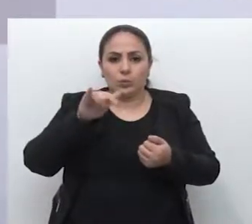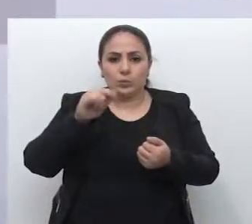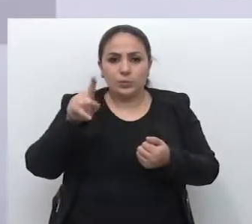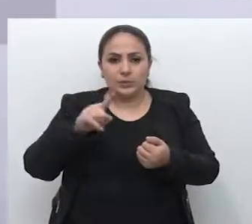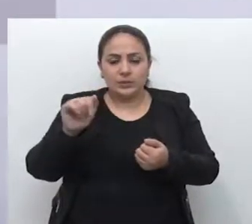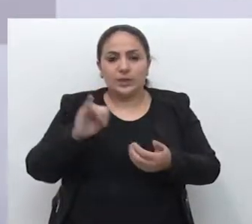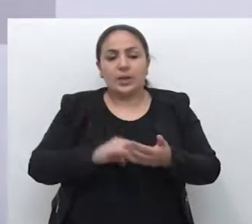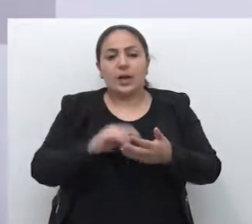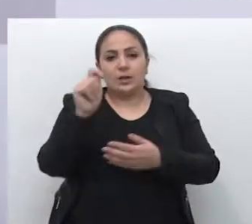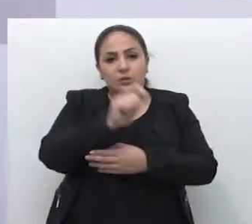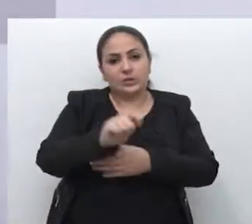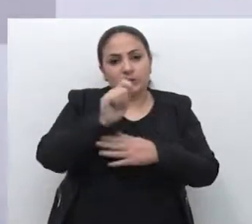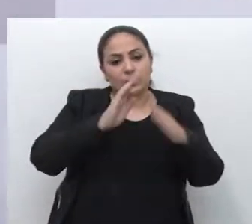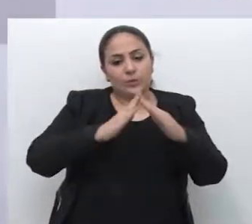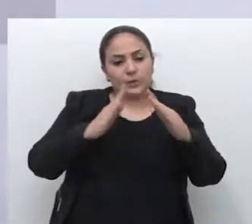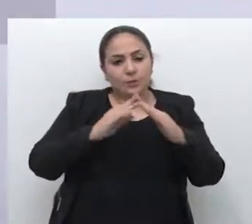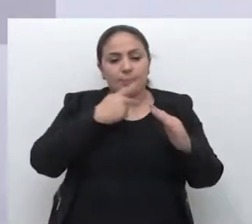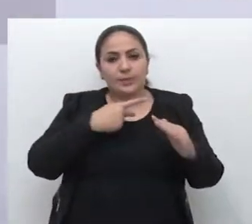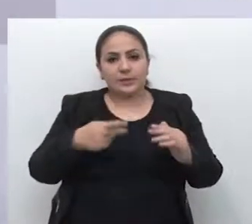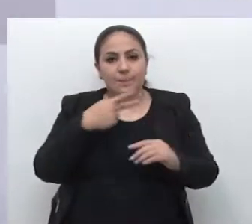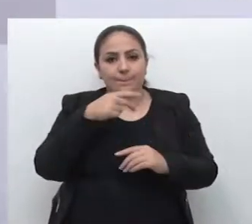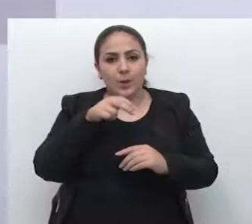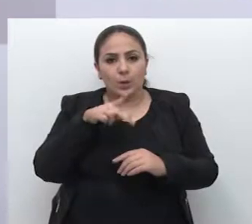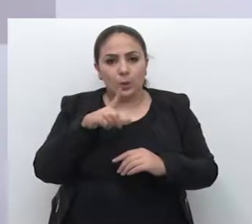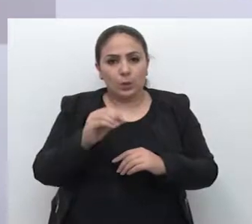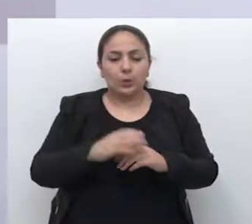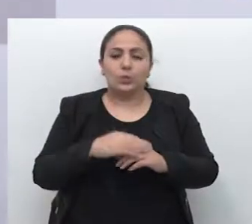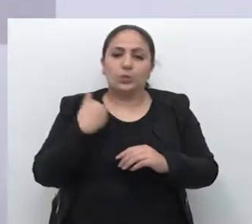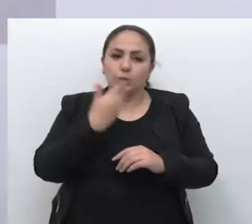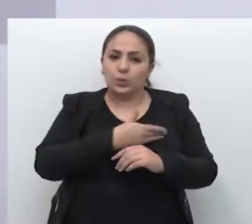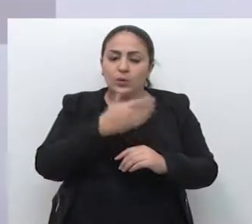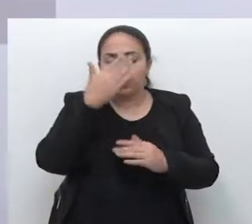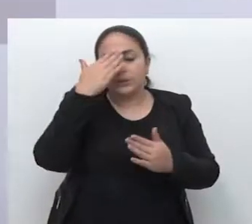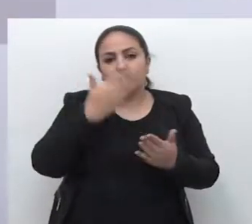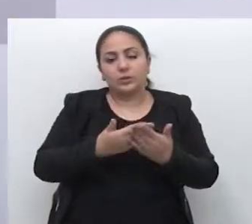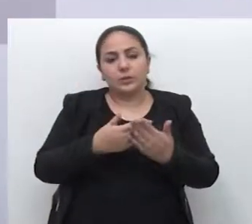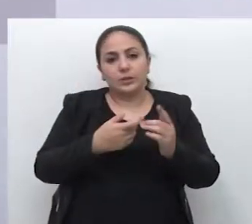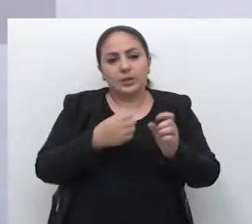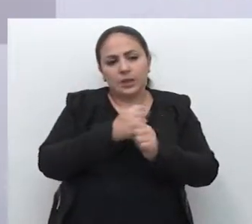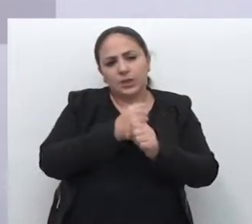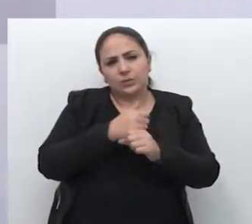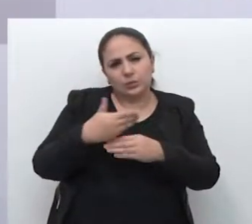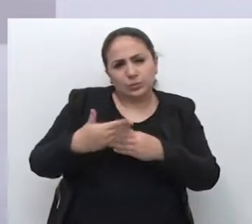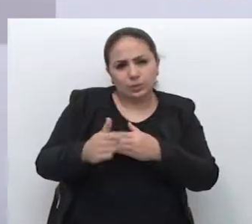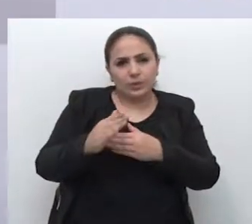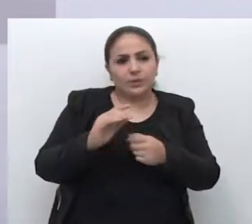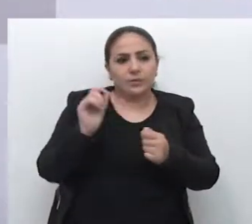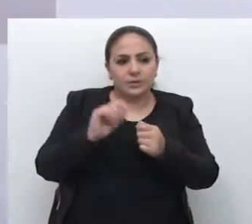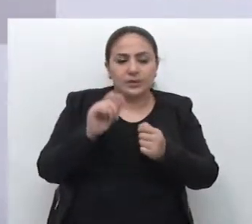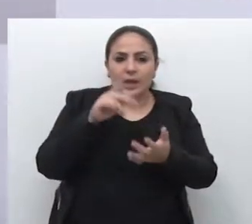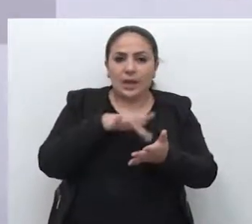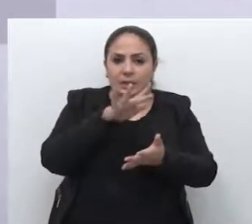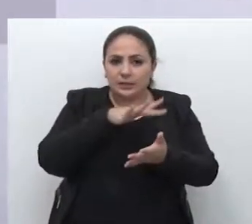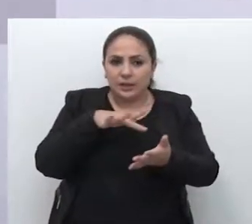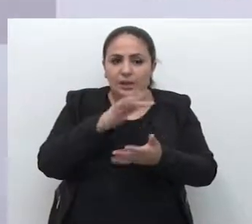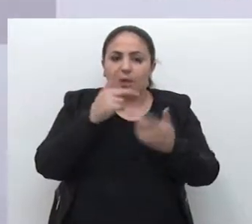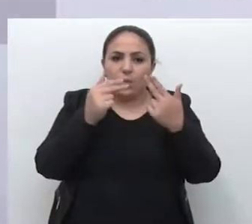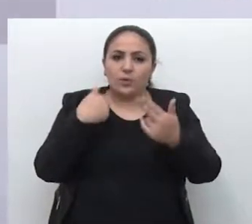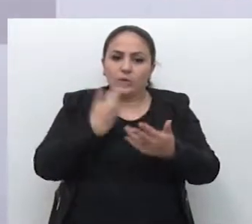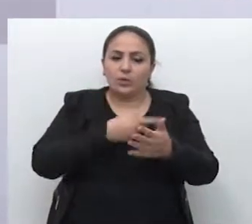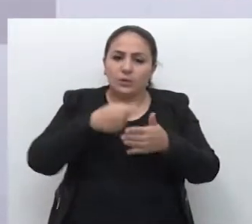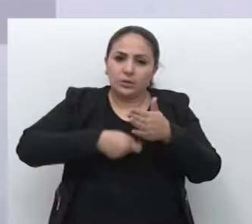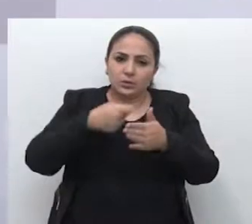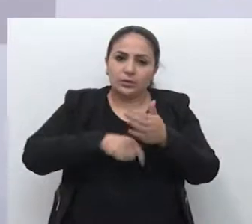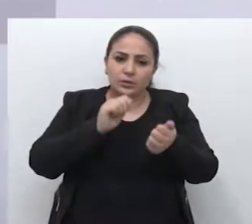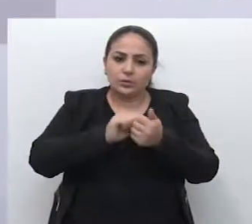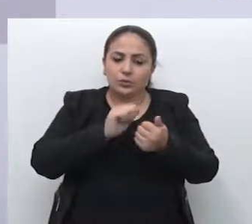Moluse, Associação de Moradores, o presidente Paulo, a sua diretoria, e nós acreditamos que nos próximos anos isso vai se tornar realidade, como se tornou realidade a